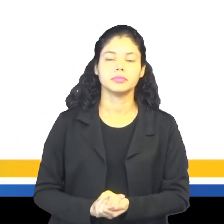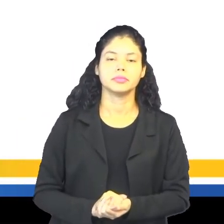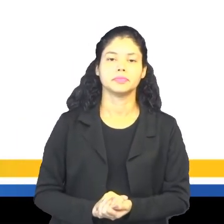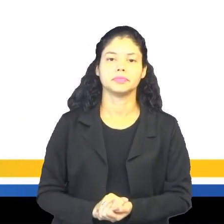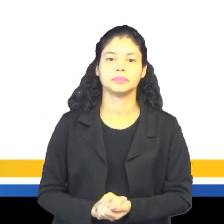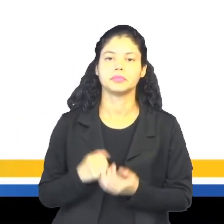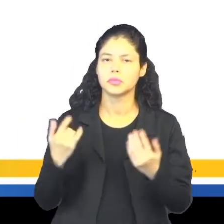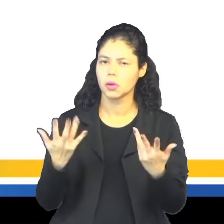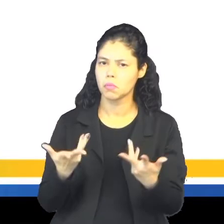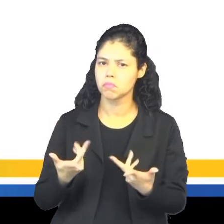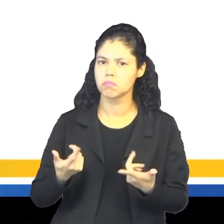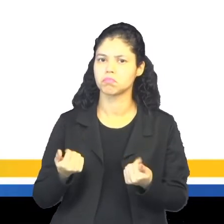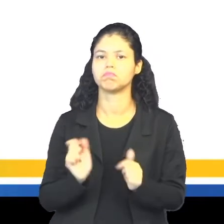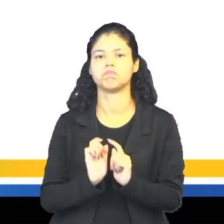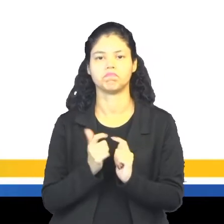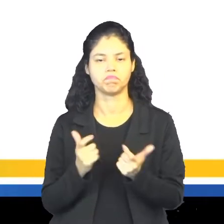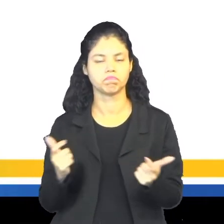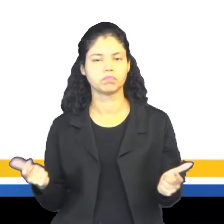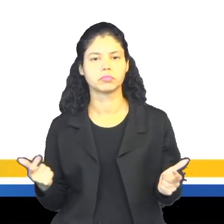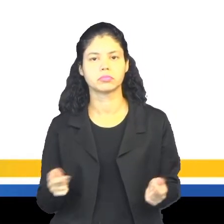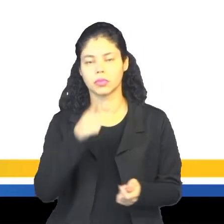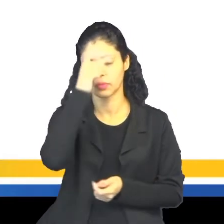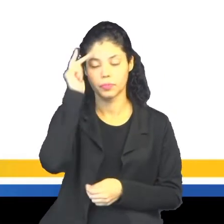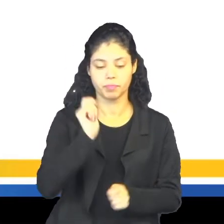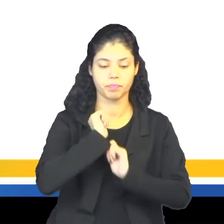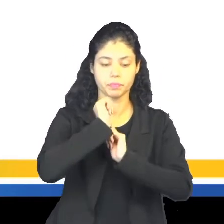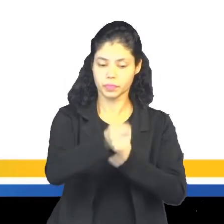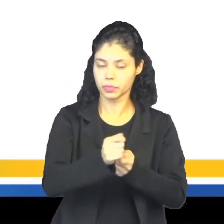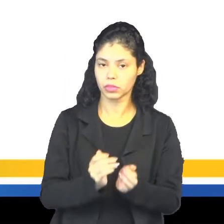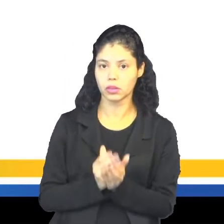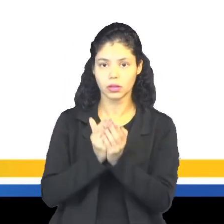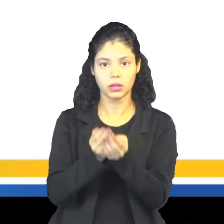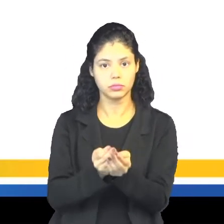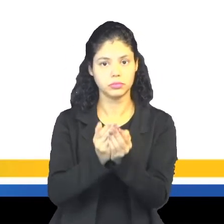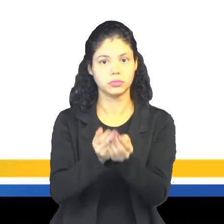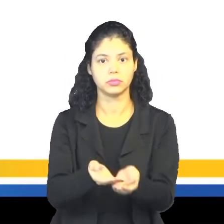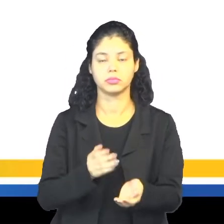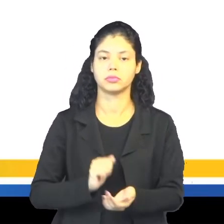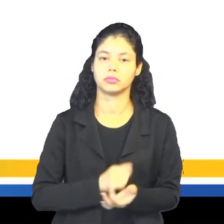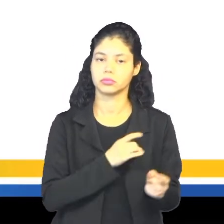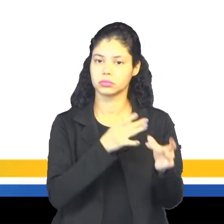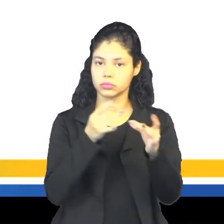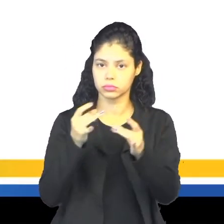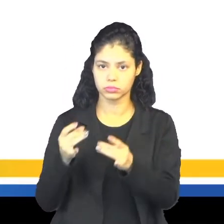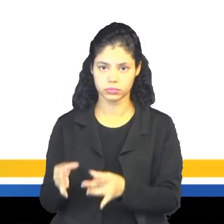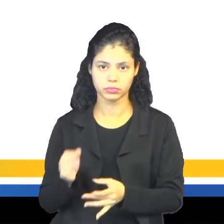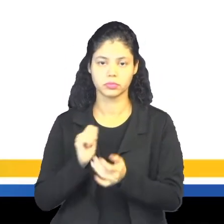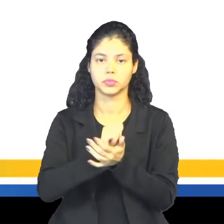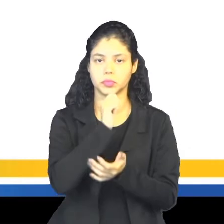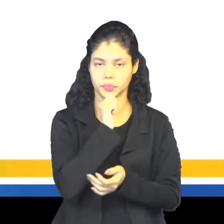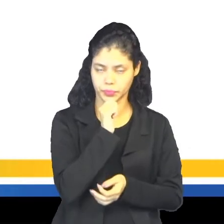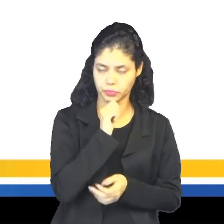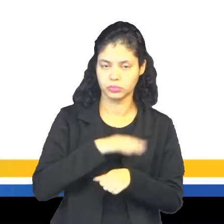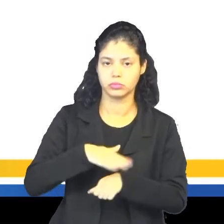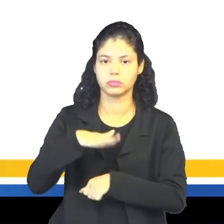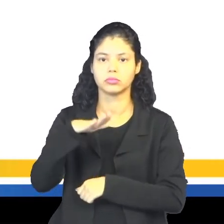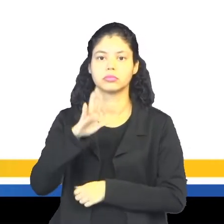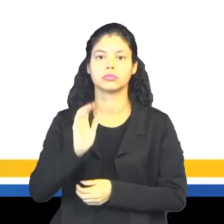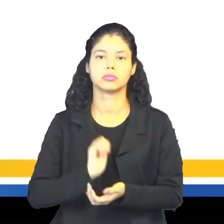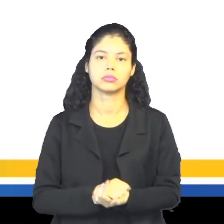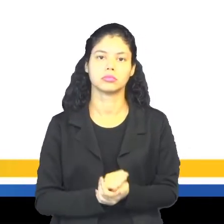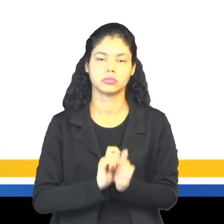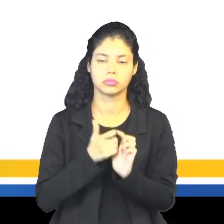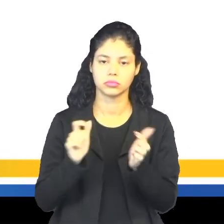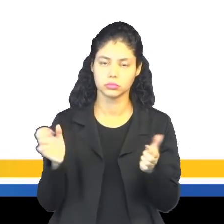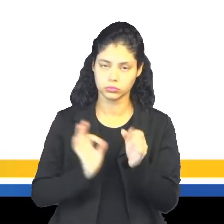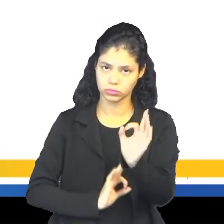uma habilidade imensa, né, para pescadores e navegadores, e uma burguesia comercial que ascende ali, né, que começa a se